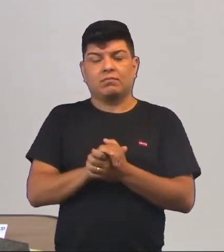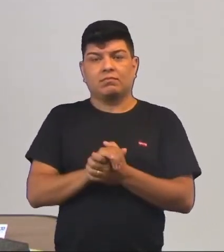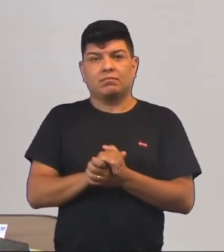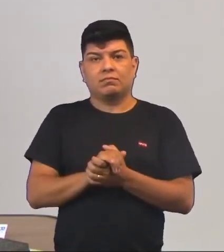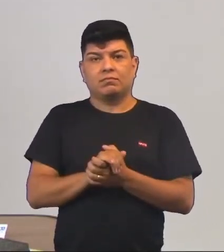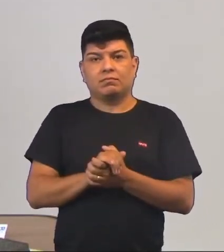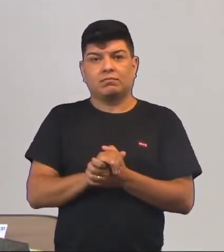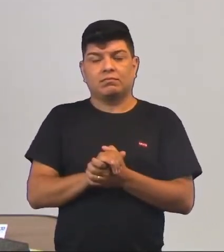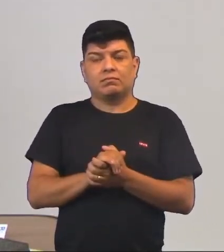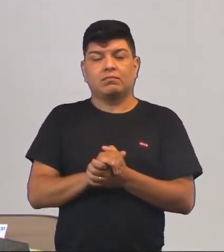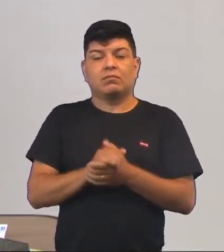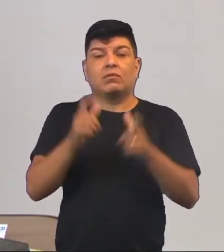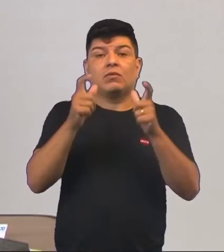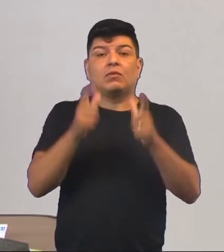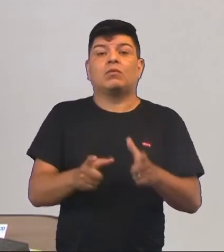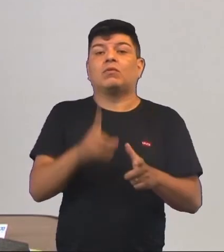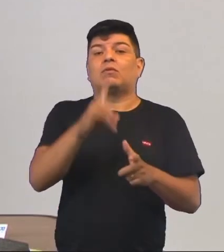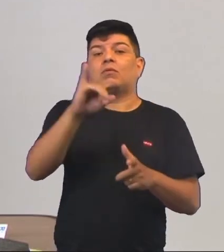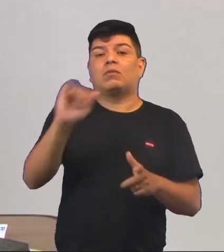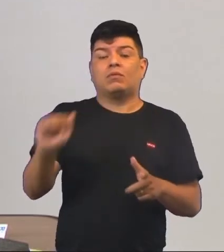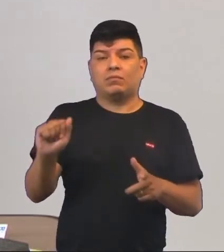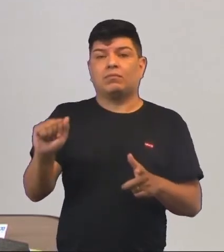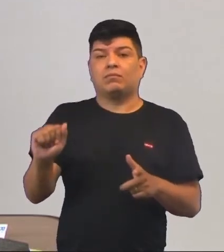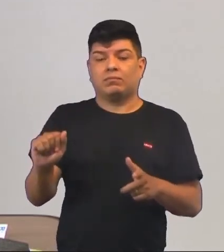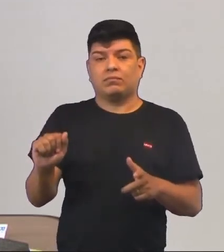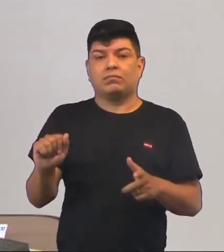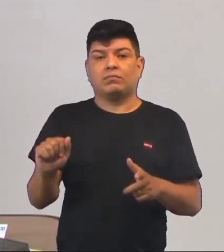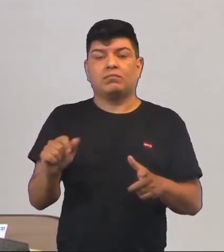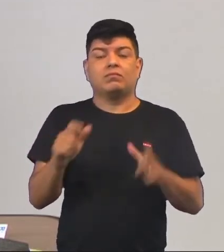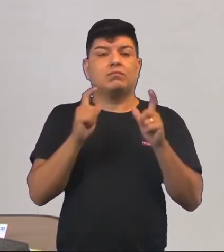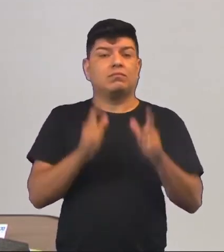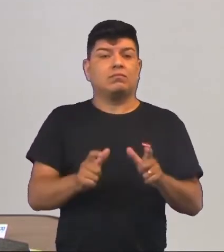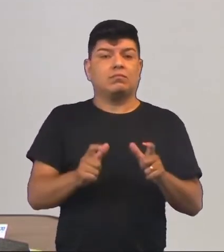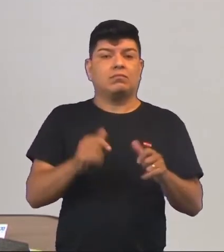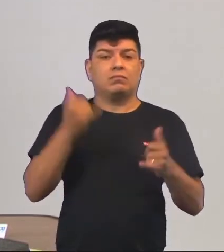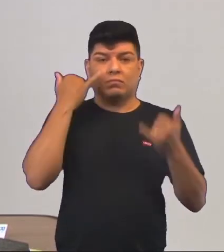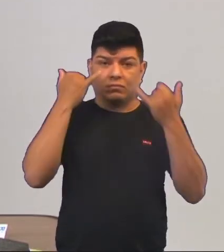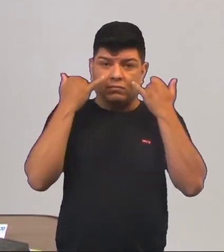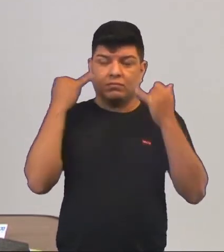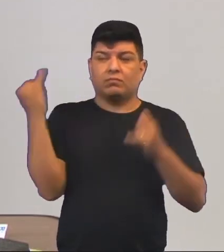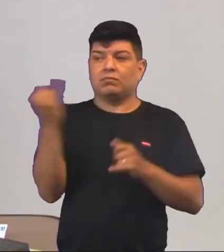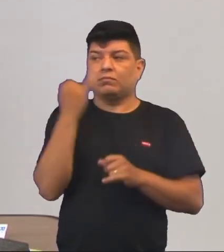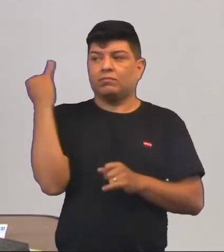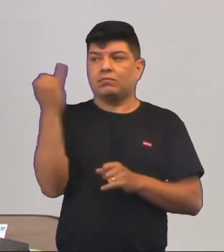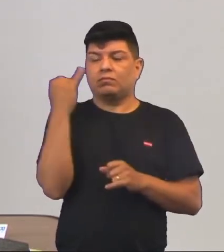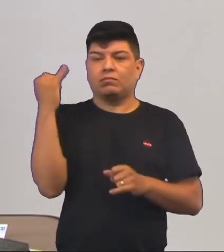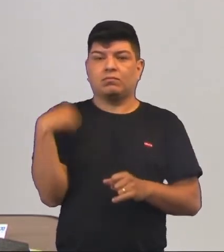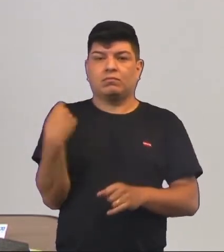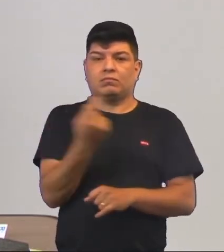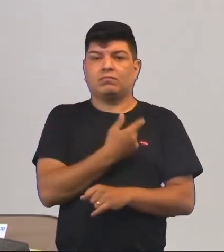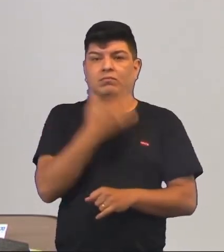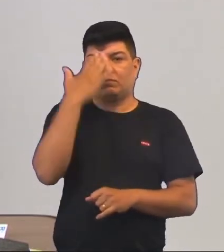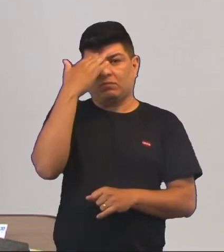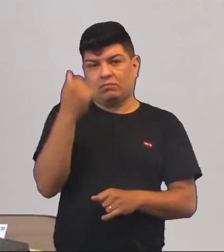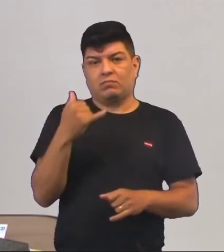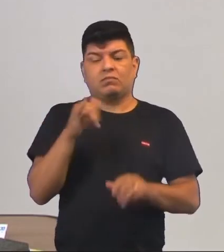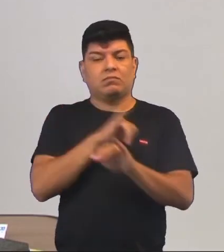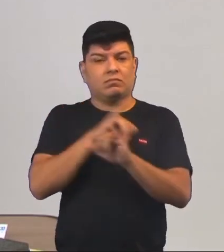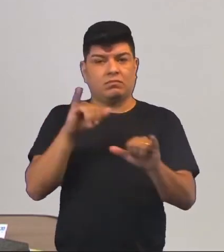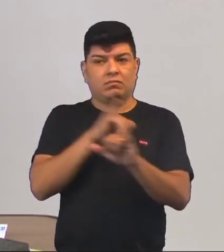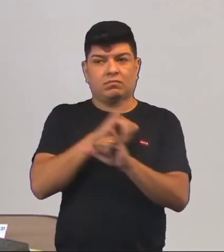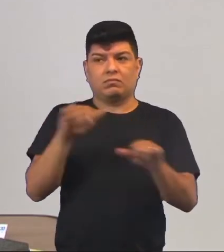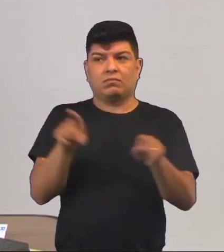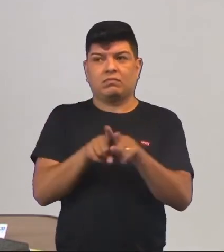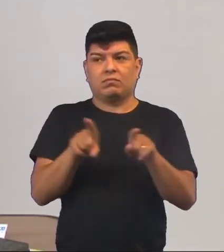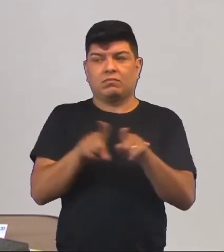Então, quando, onde, quando aconteceu, são informações importantes da gente identificar em texto, em notícias, no